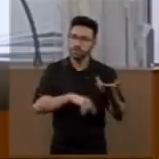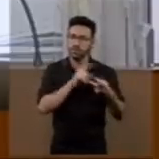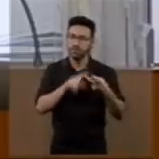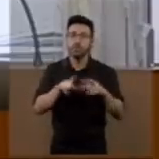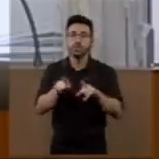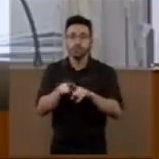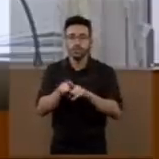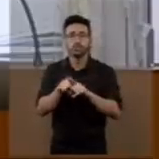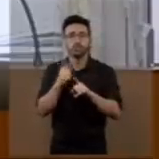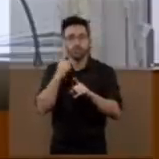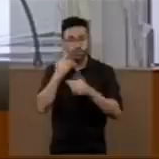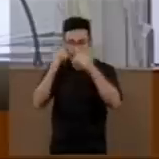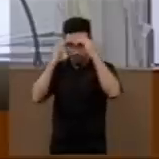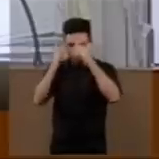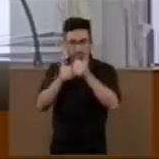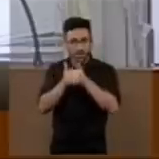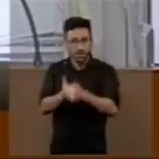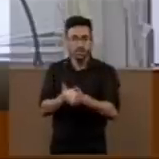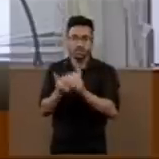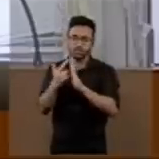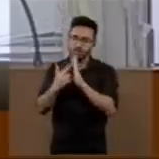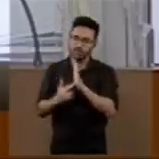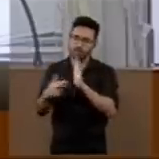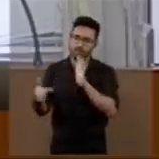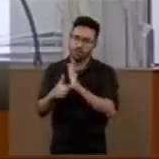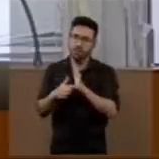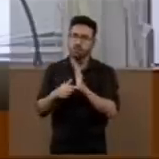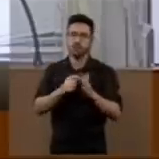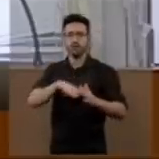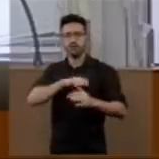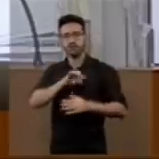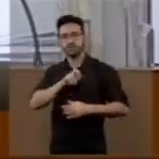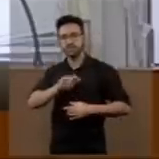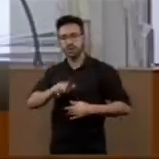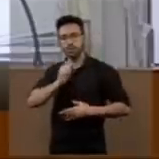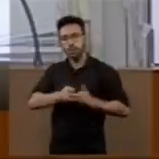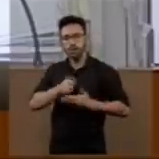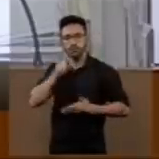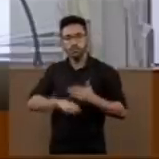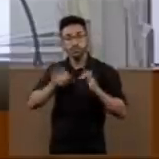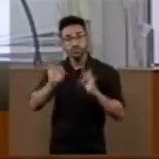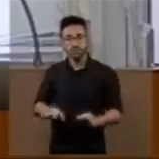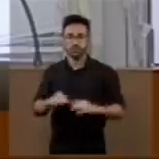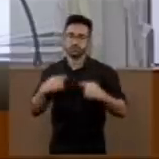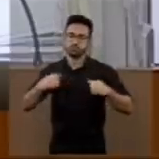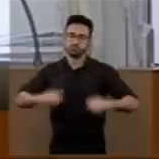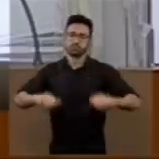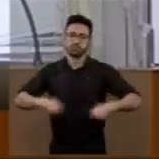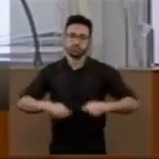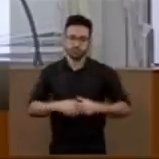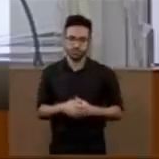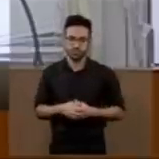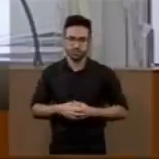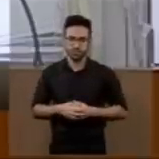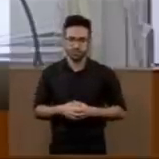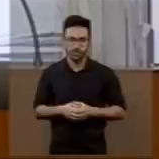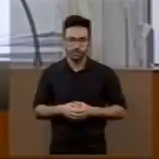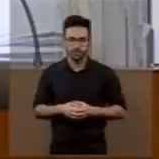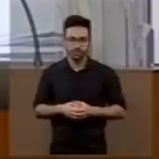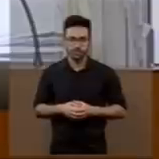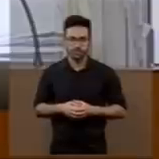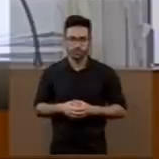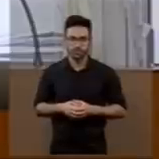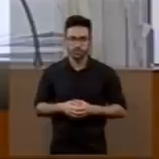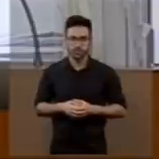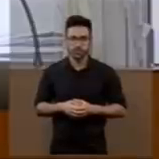estrita regularidade fiscal dos que pretendem fabricar o produto, que nos termos e com as razões apresentadas pela União,